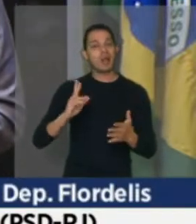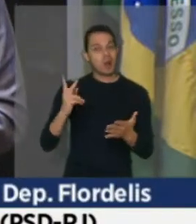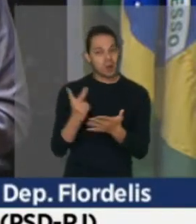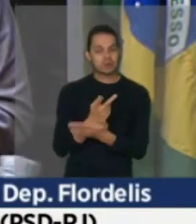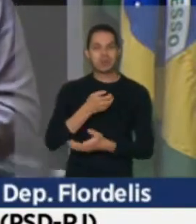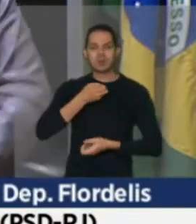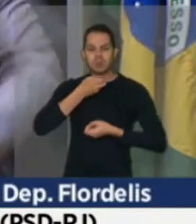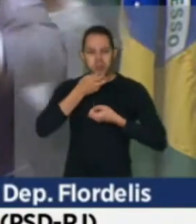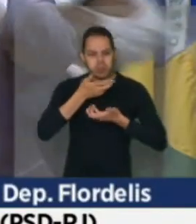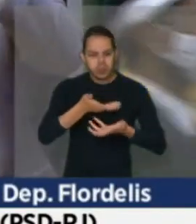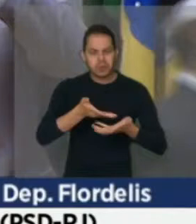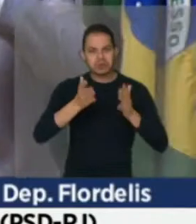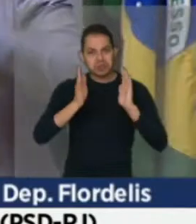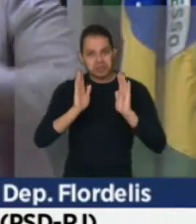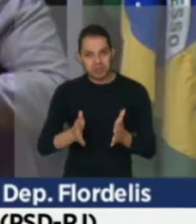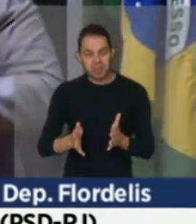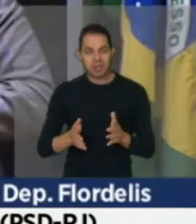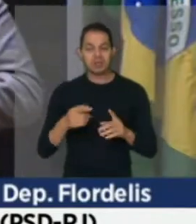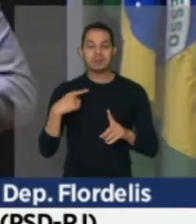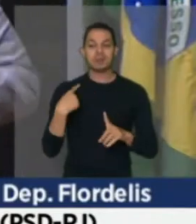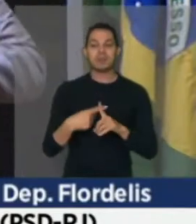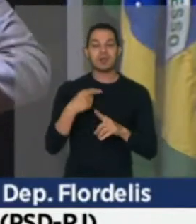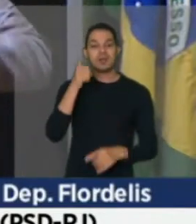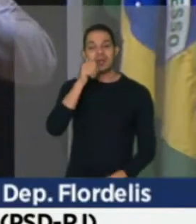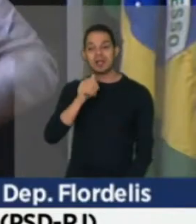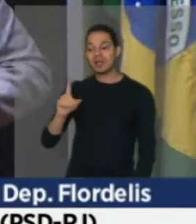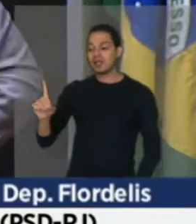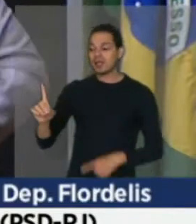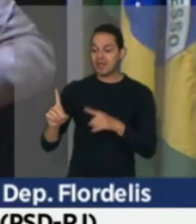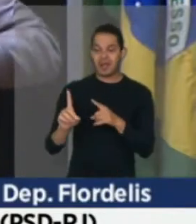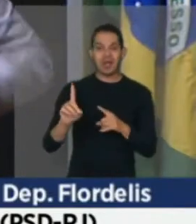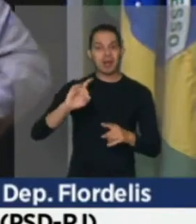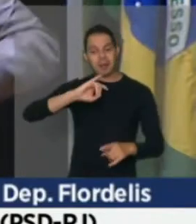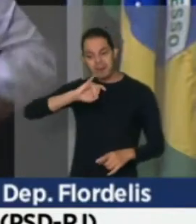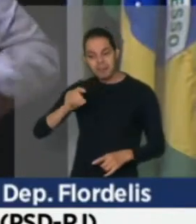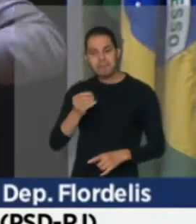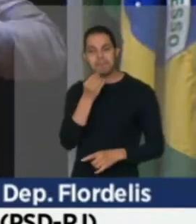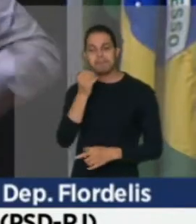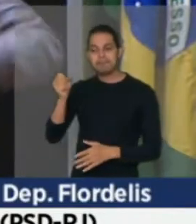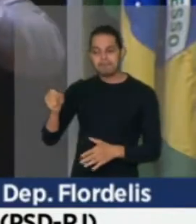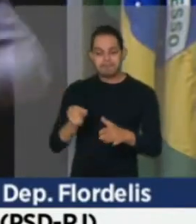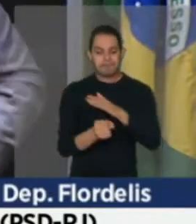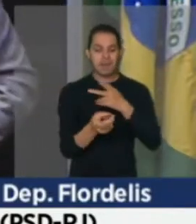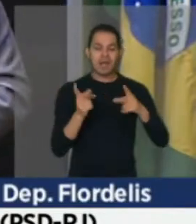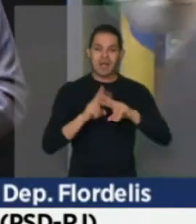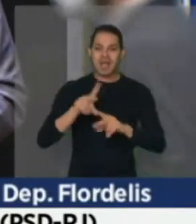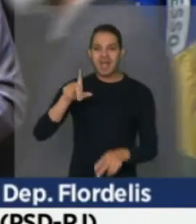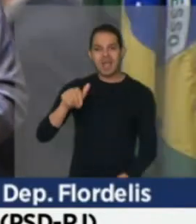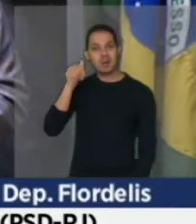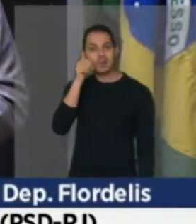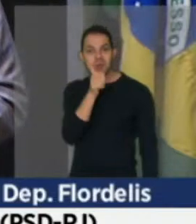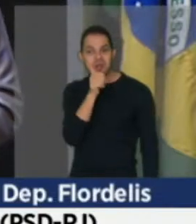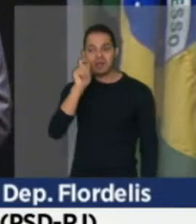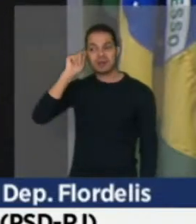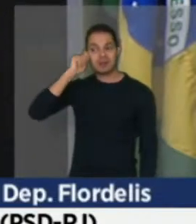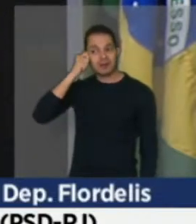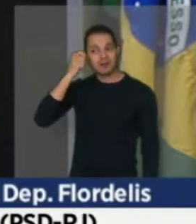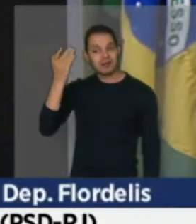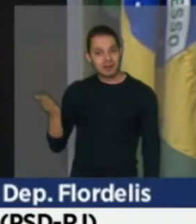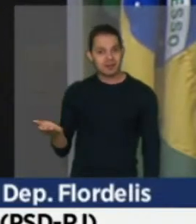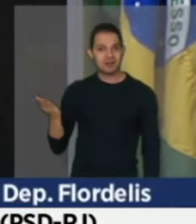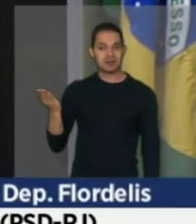pronúncia? Porque ela é a bola da vez, porque ela é uma mulher negra.